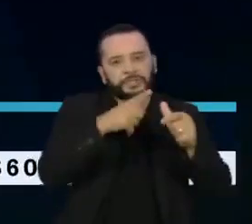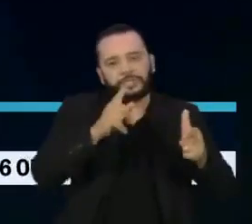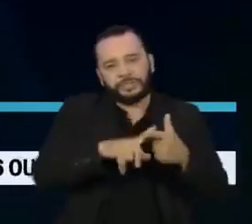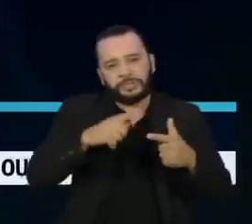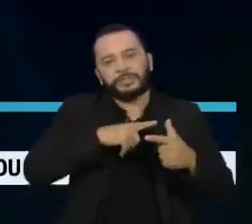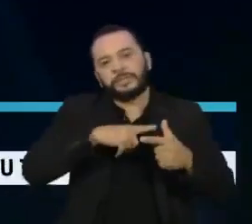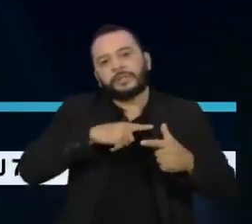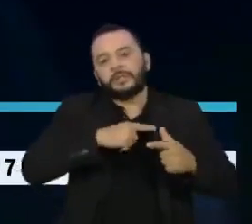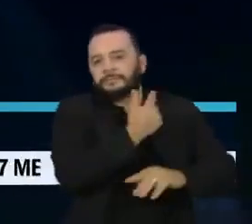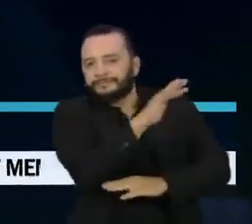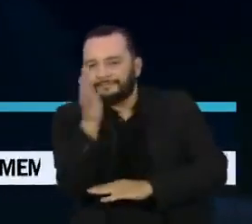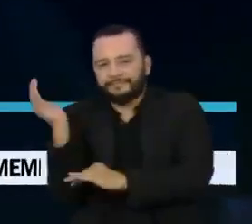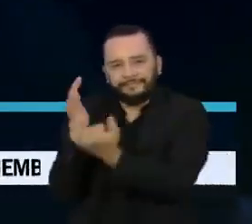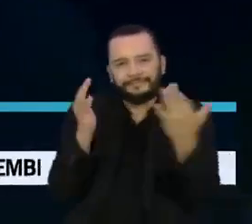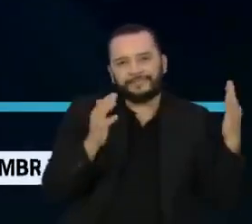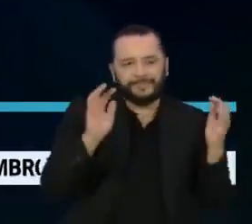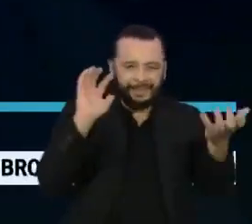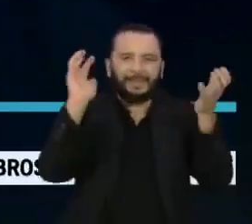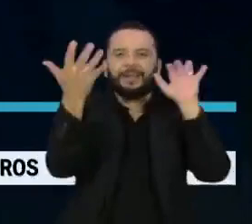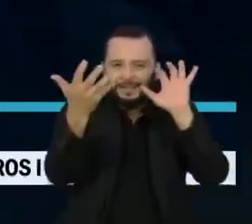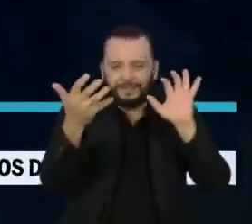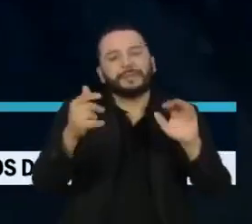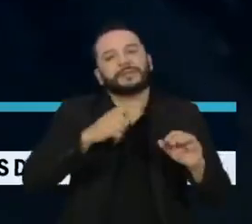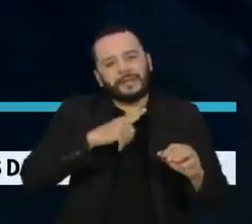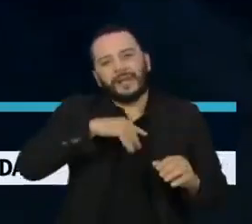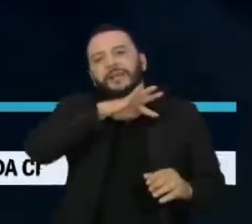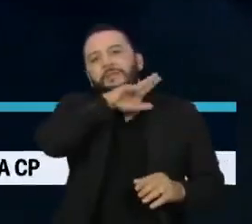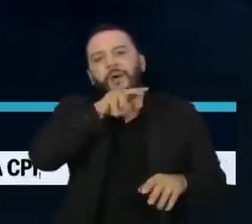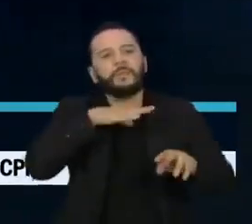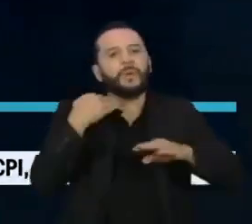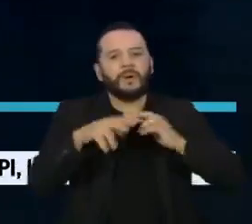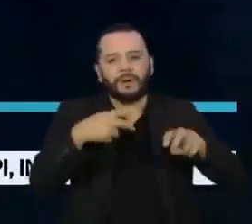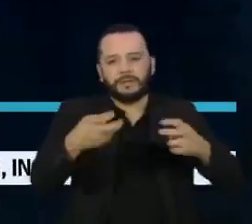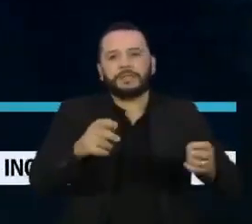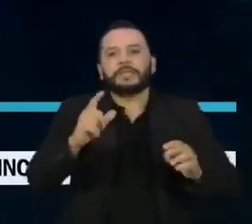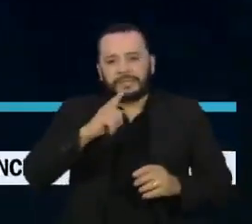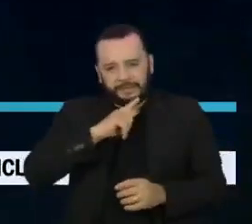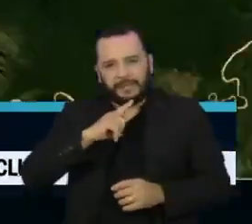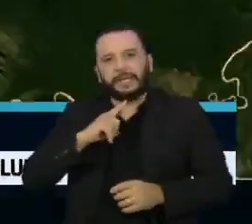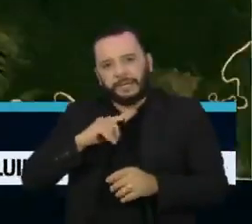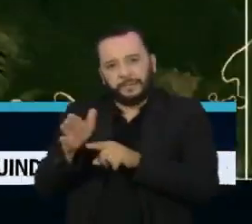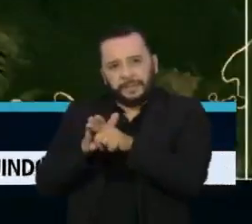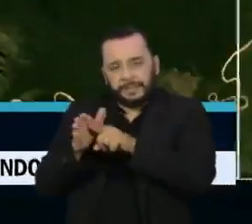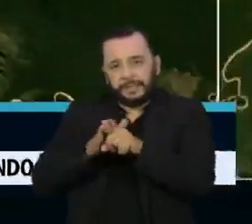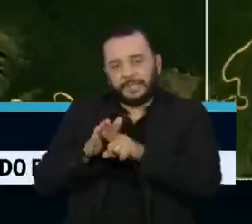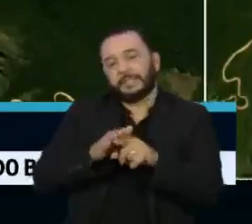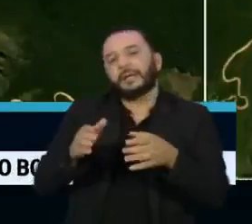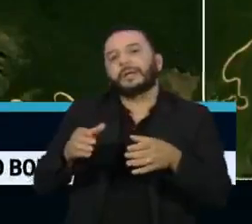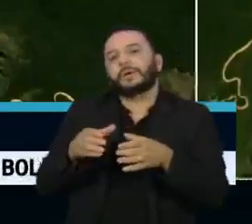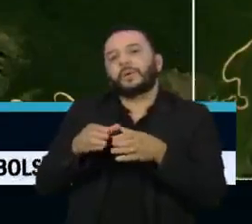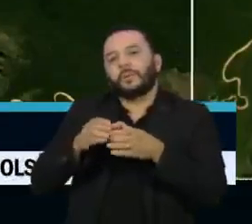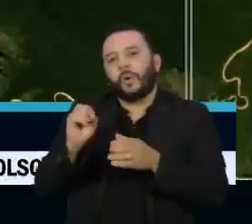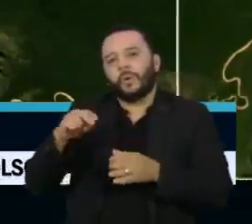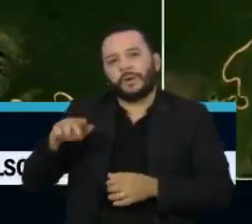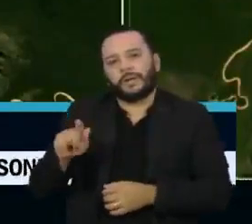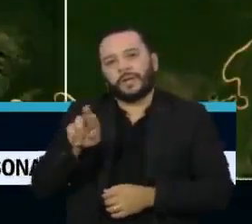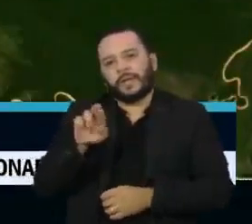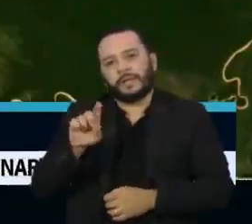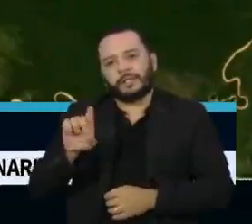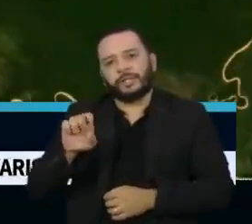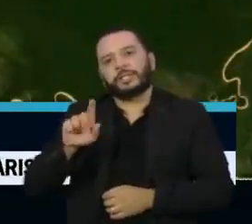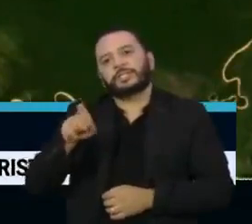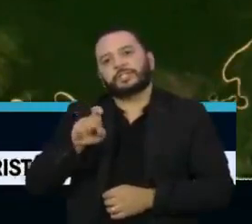um relatório do Instituto Socioambiental em parceria com a ONG Rede Xingu Mais. O sistema de monitoramento